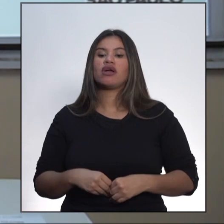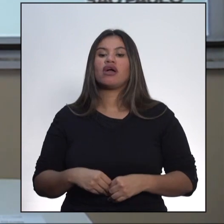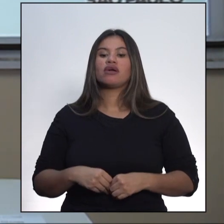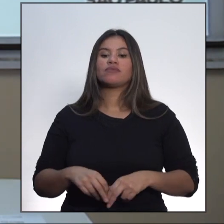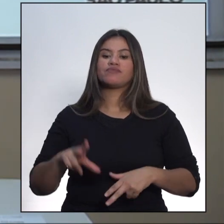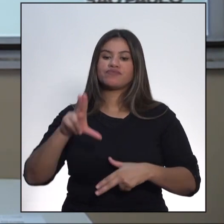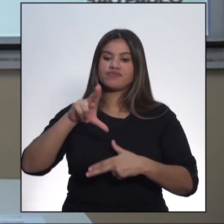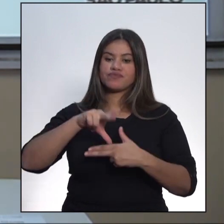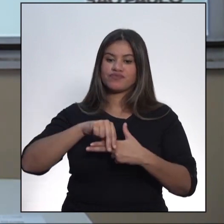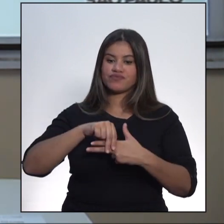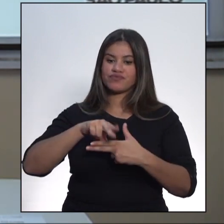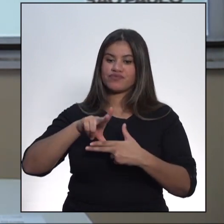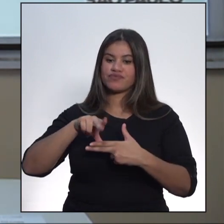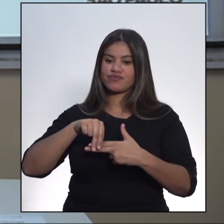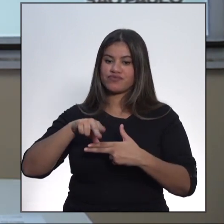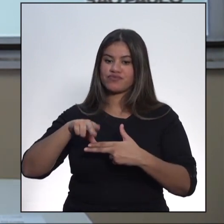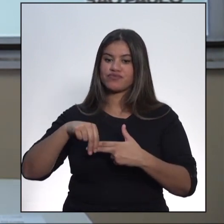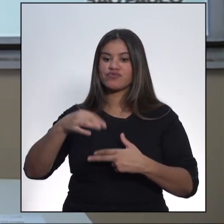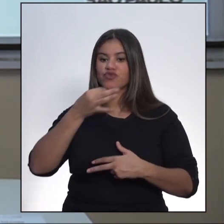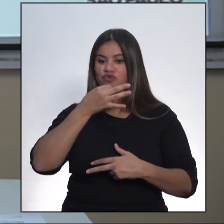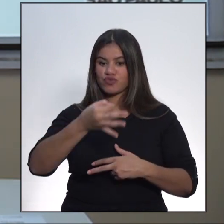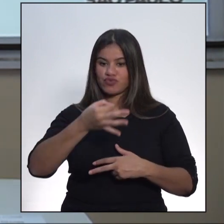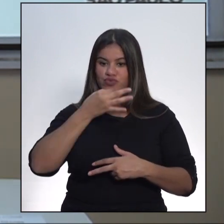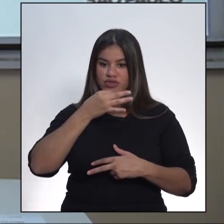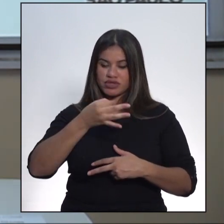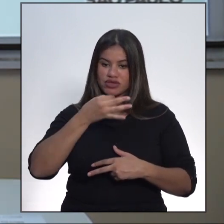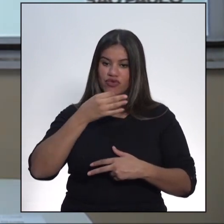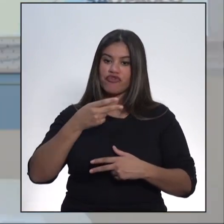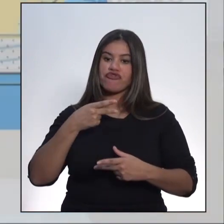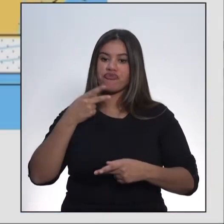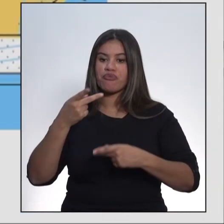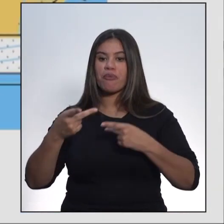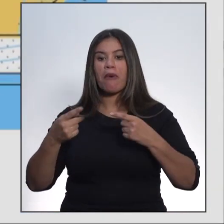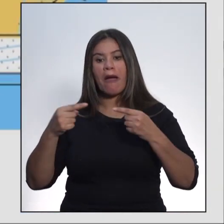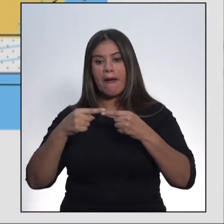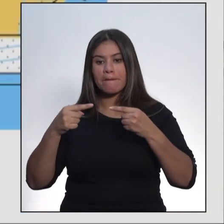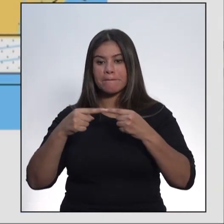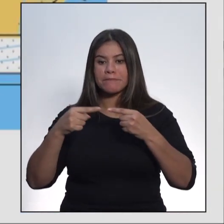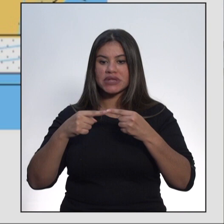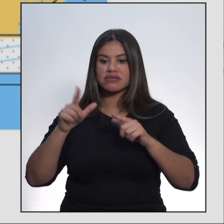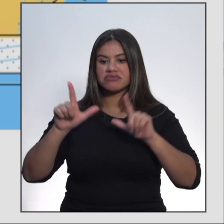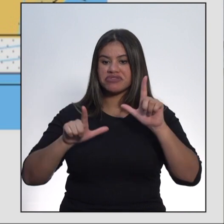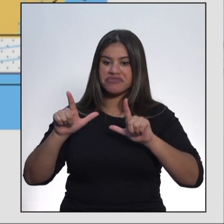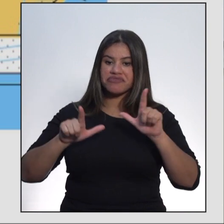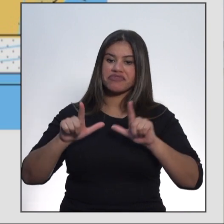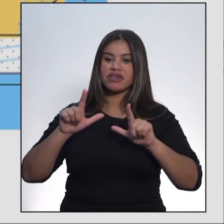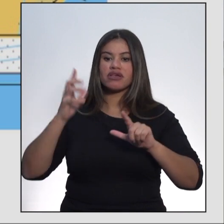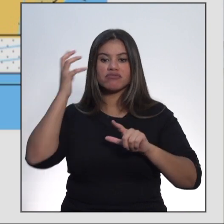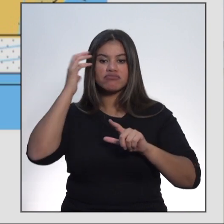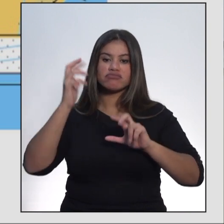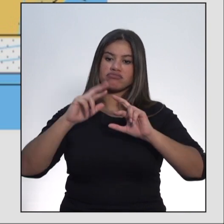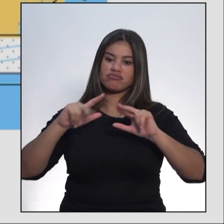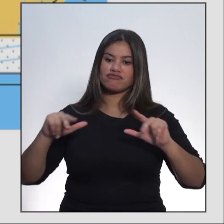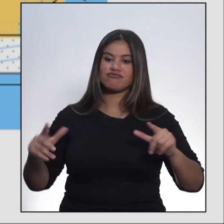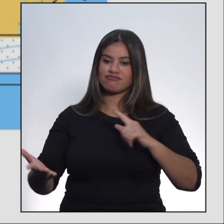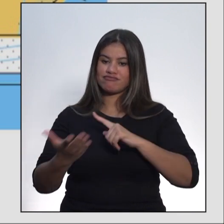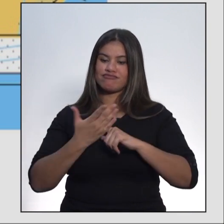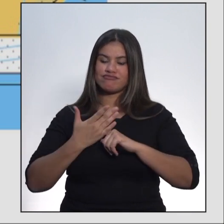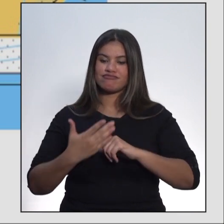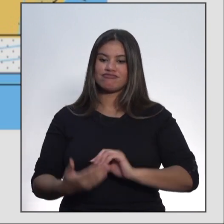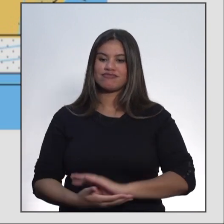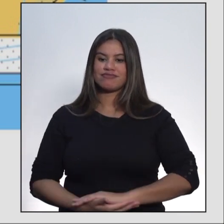opinião, ele faz parte do campo midiático? O que vocês acham? Responde aí.